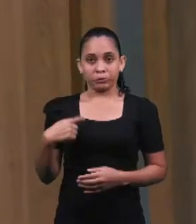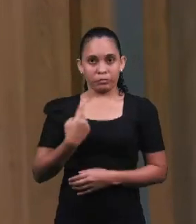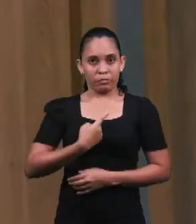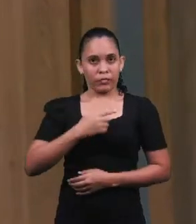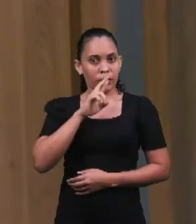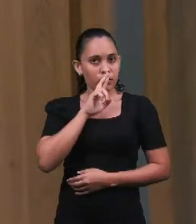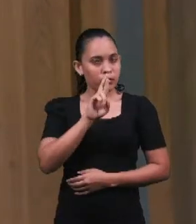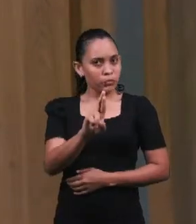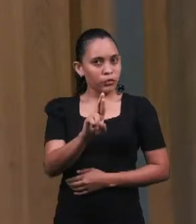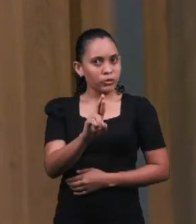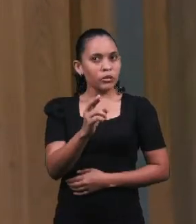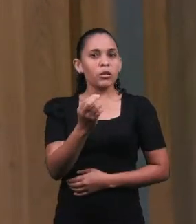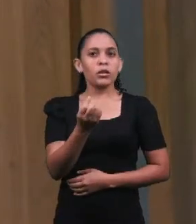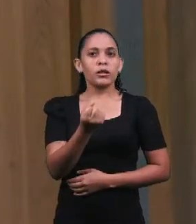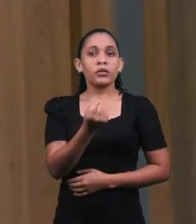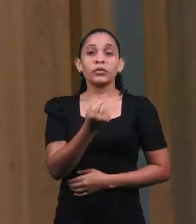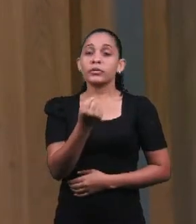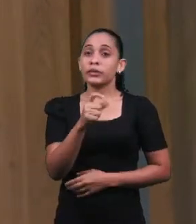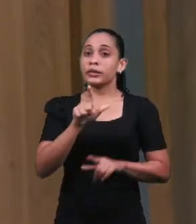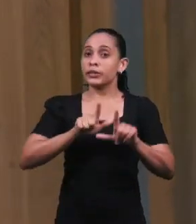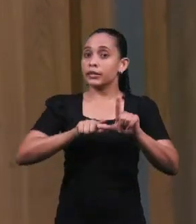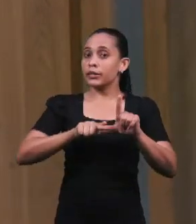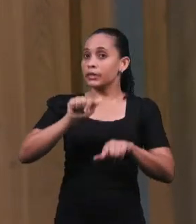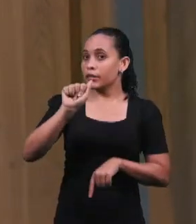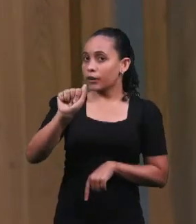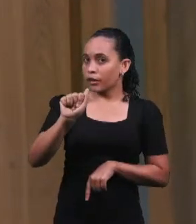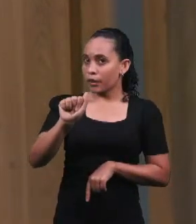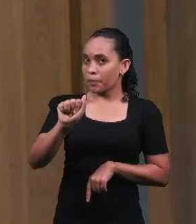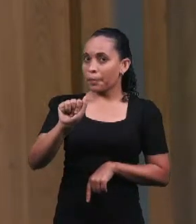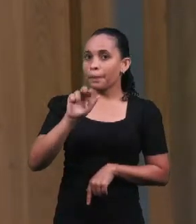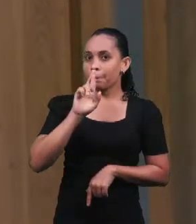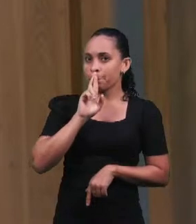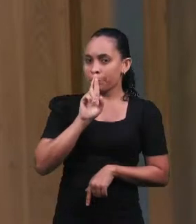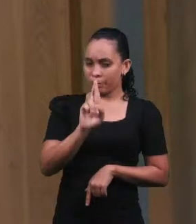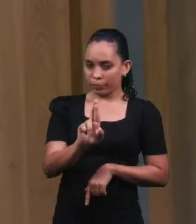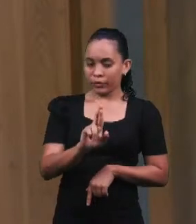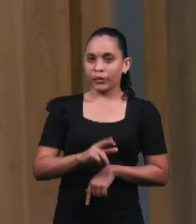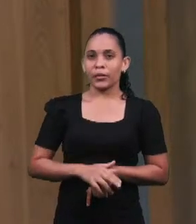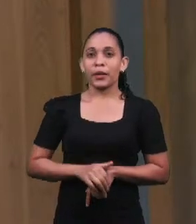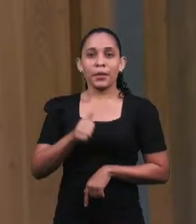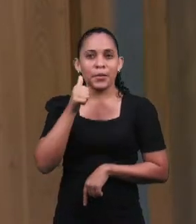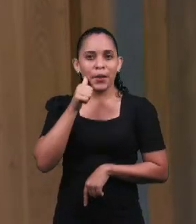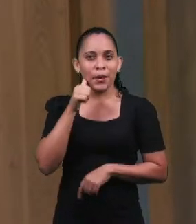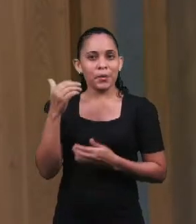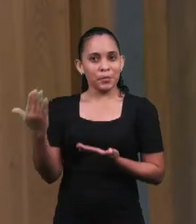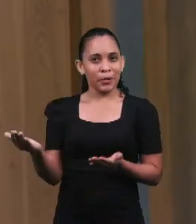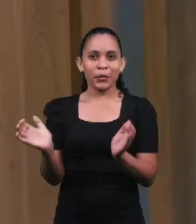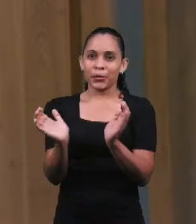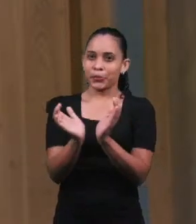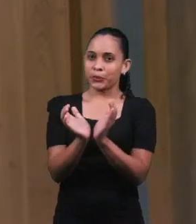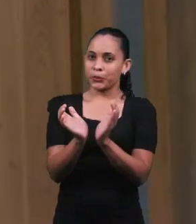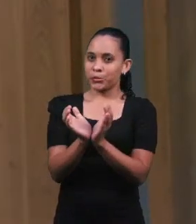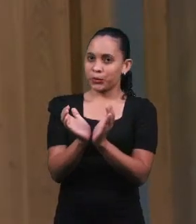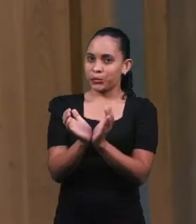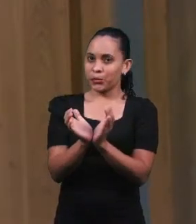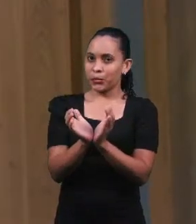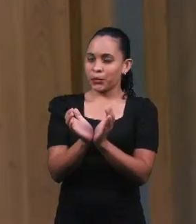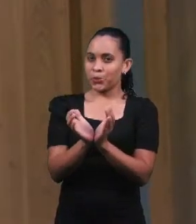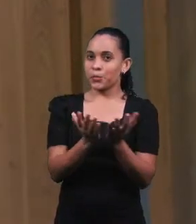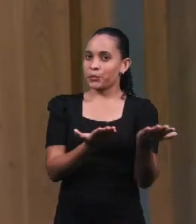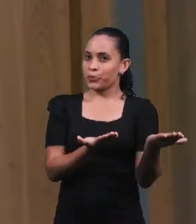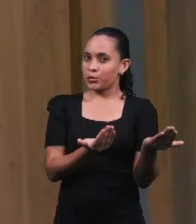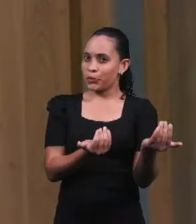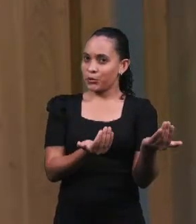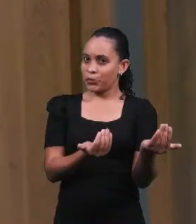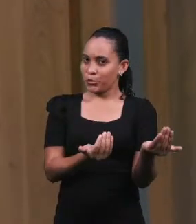5, letra A. E quem vai dar essa resposta é a Ludmila. A Ludmila é do grupo de jovens da igreja ali em Brasília, no Distrito